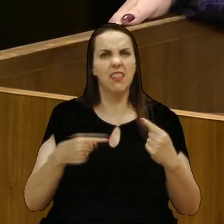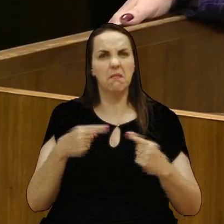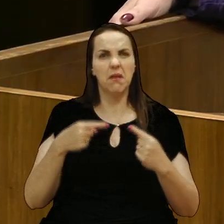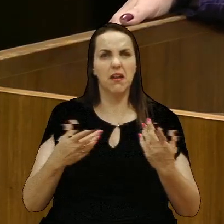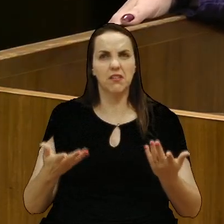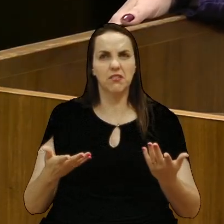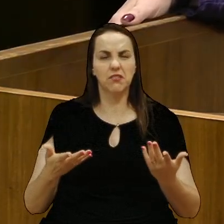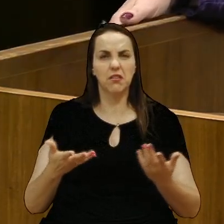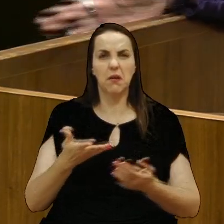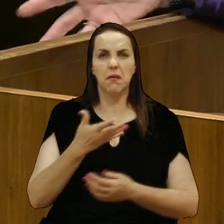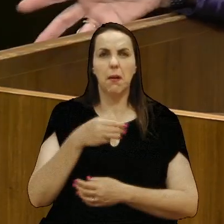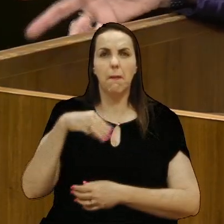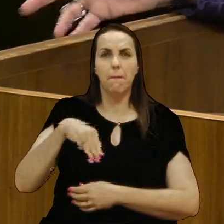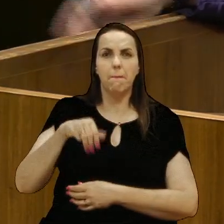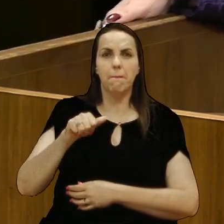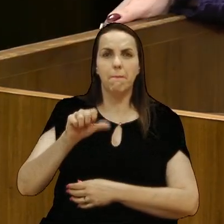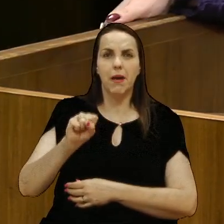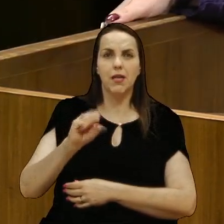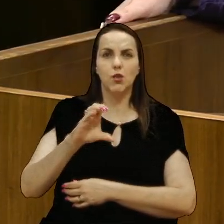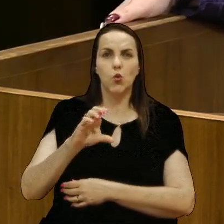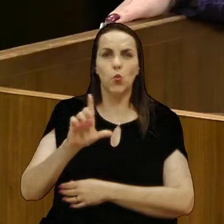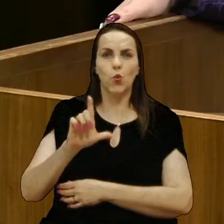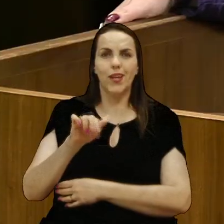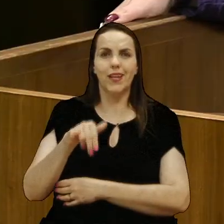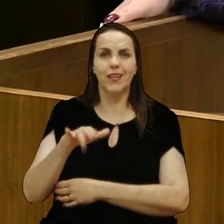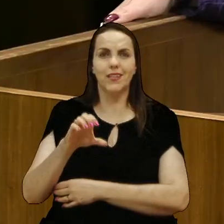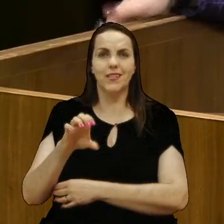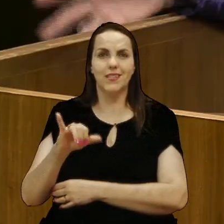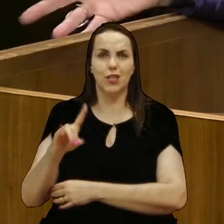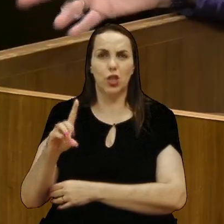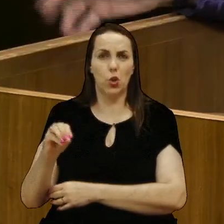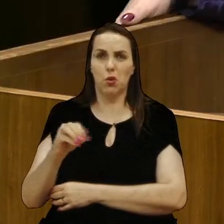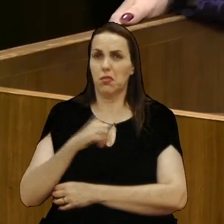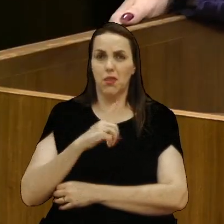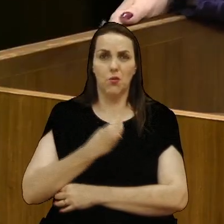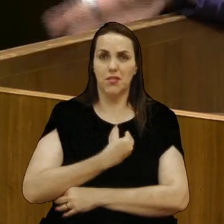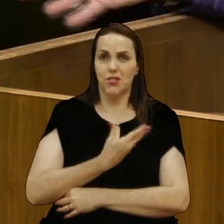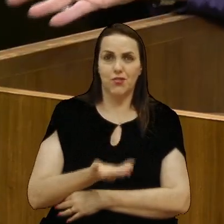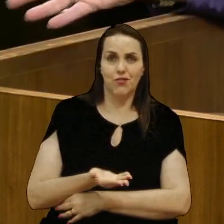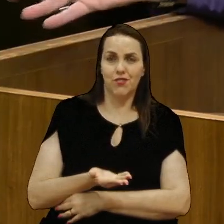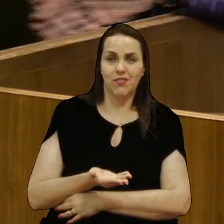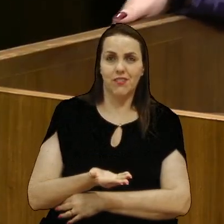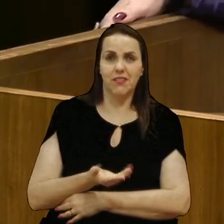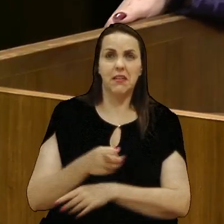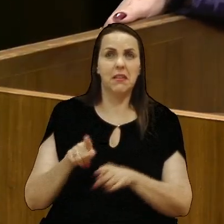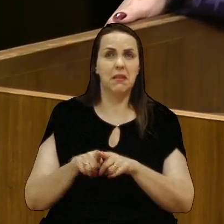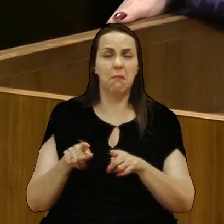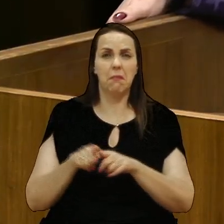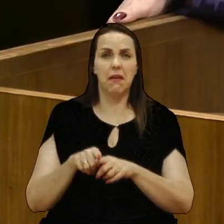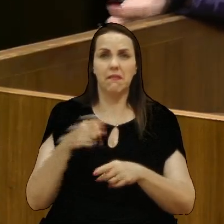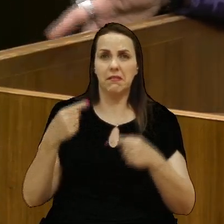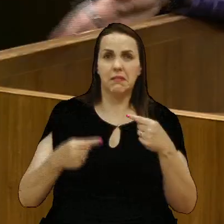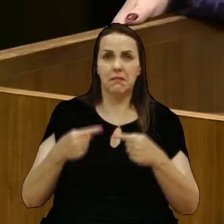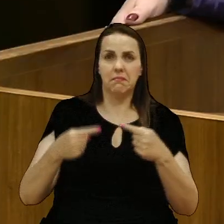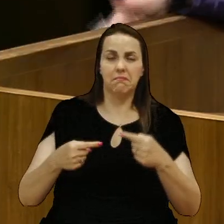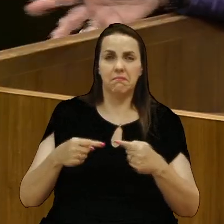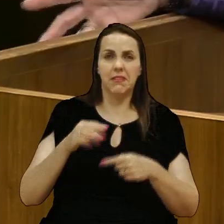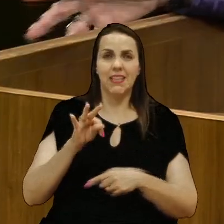que masculinicídio não existe, se eu deveria ter feito um debate, por exemplo, terra plana e